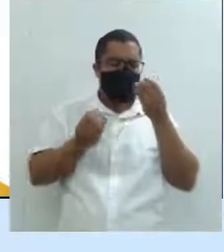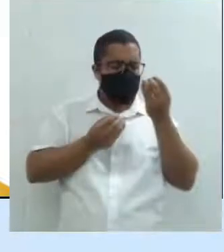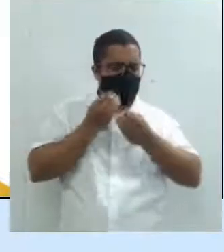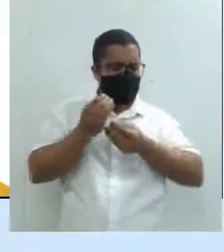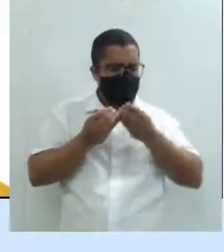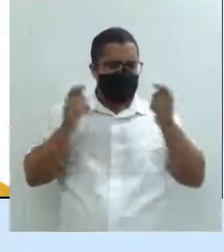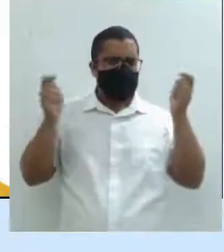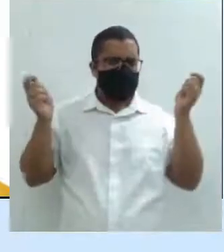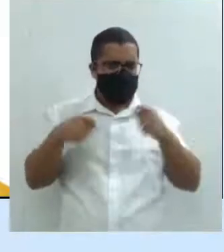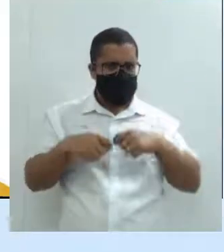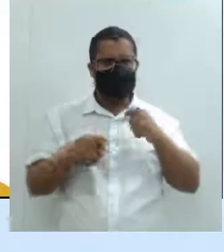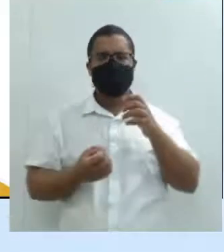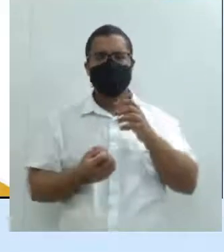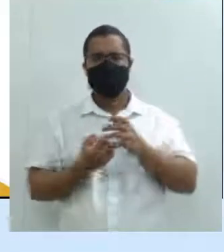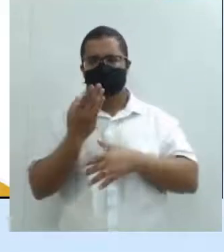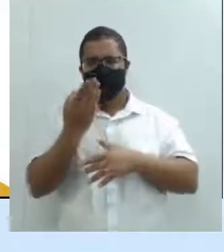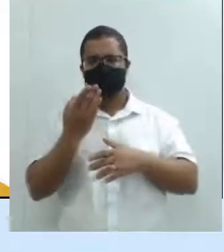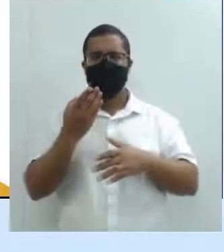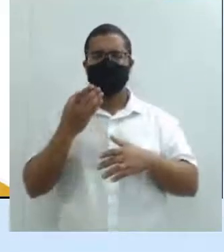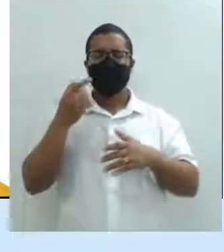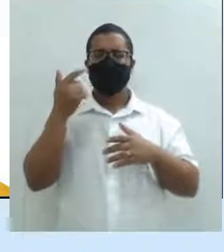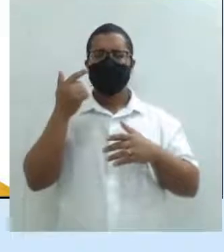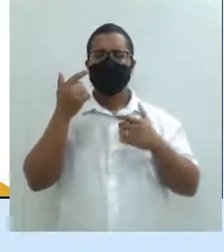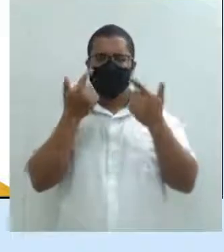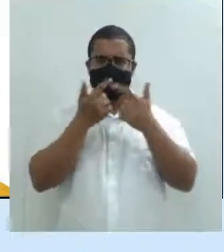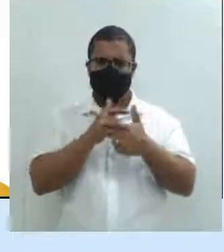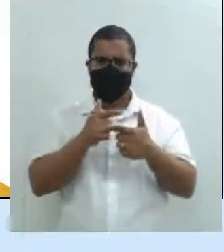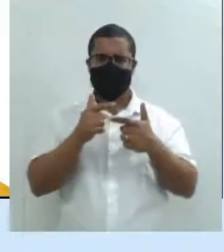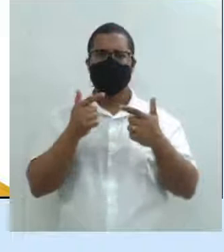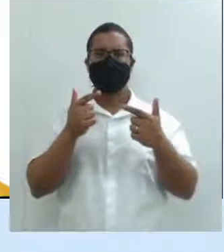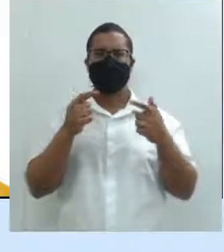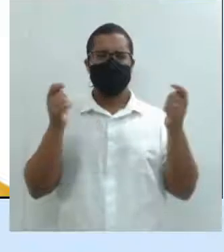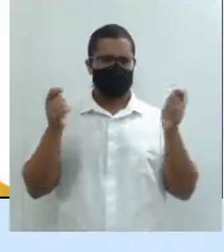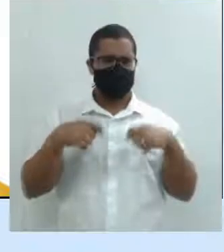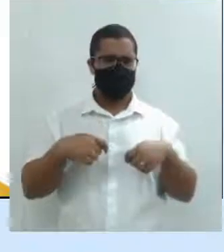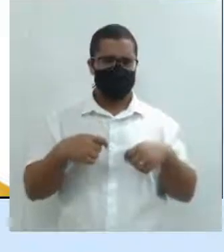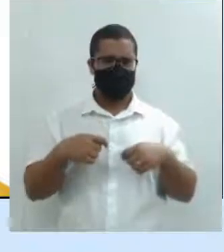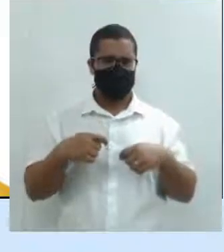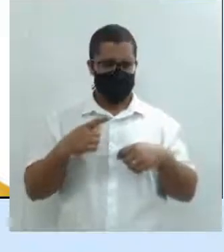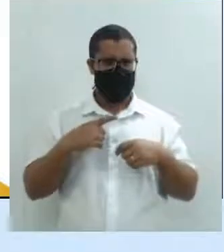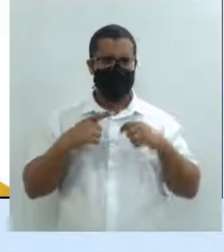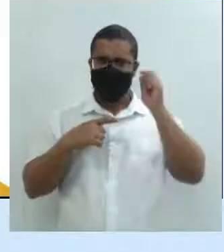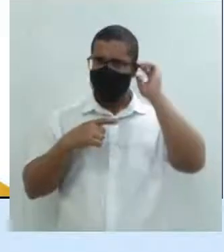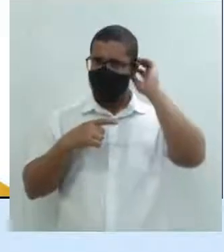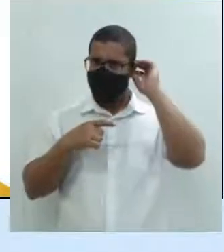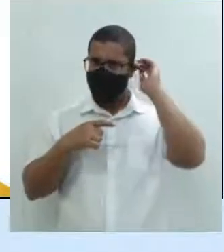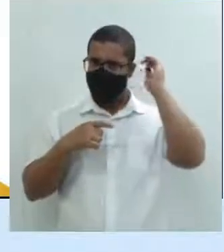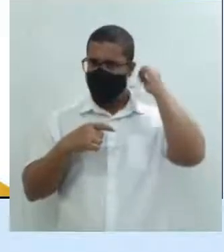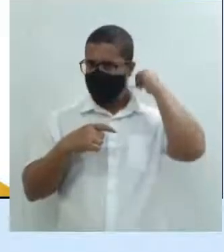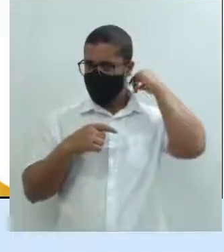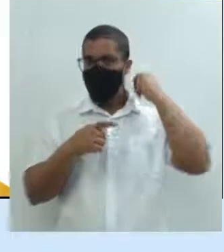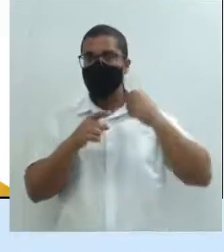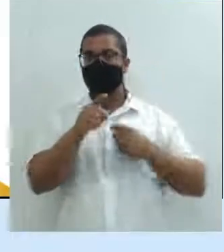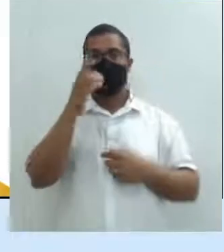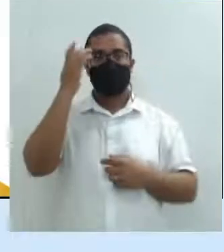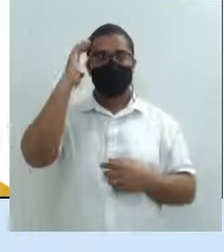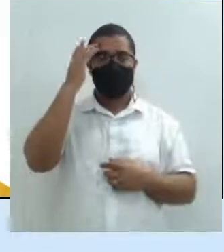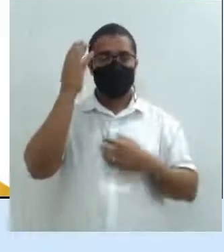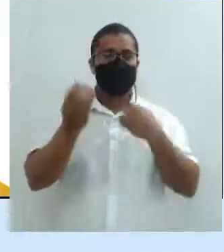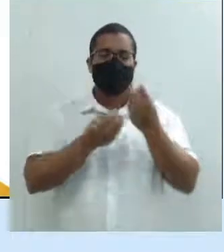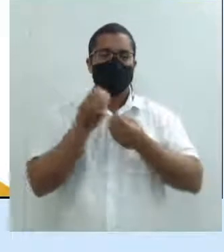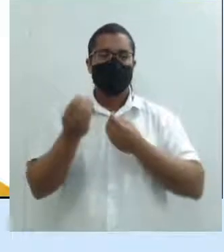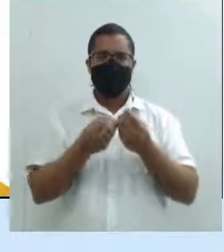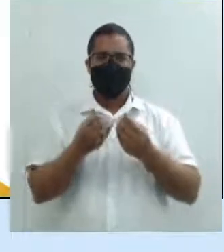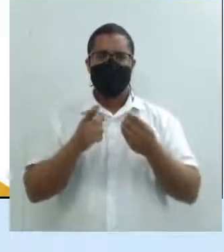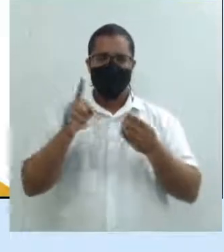ele vai propor esse humor dentro desse texto? Será que isso é um planejamento anterior